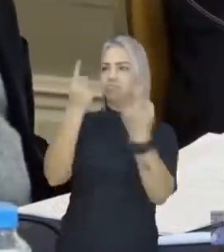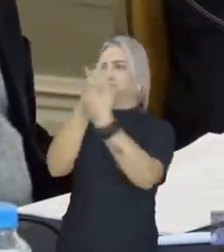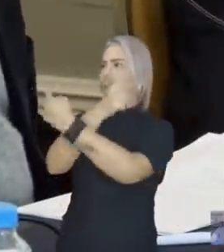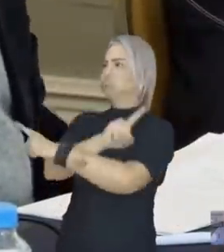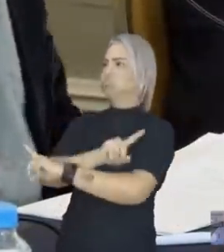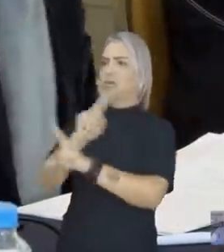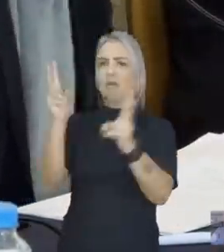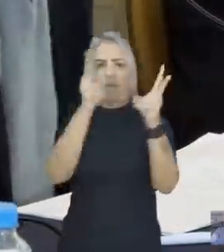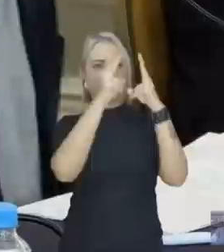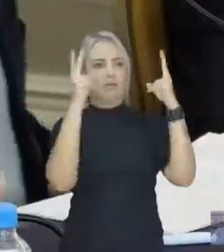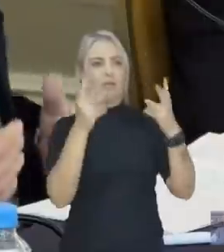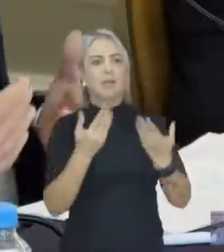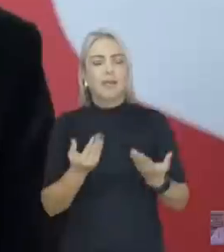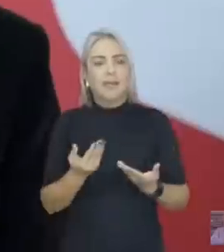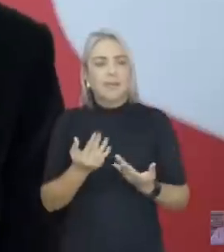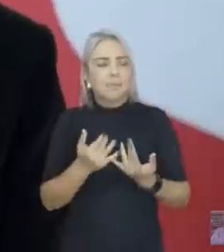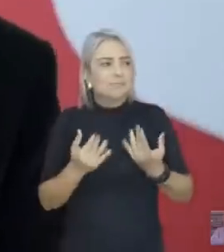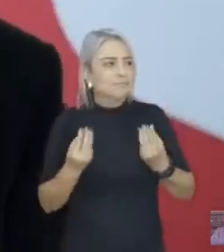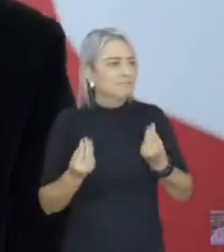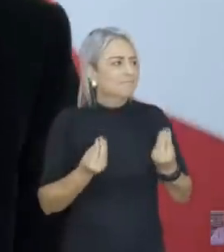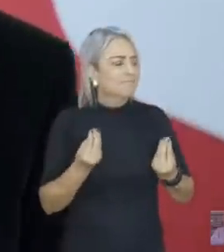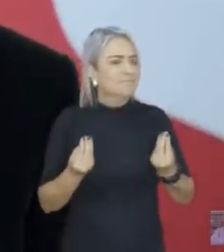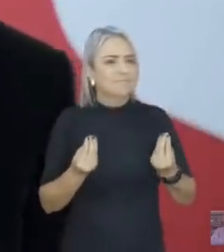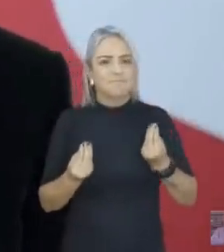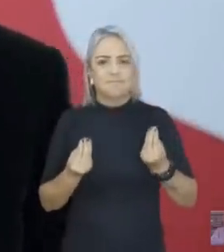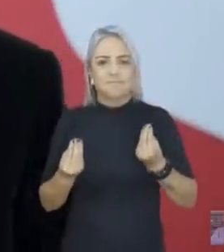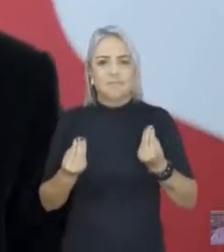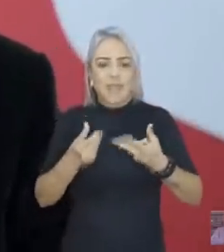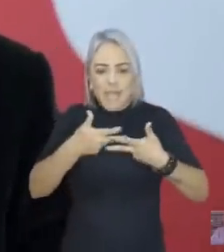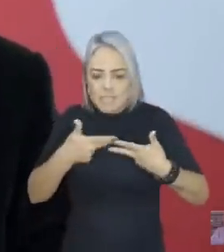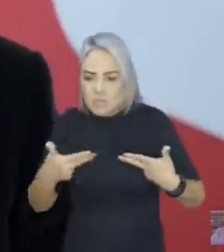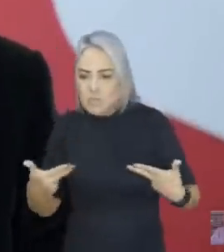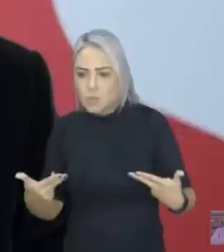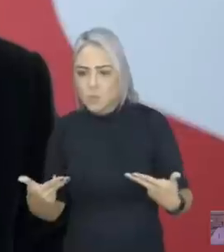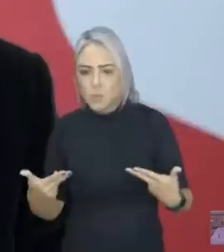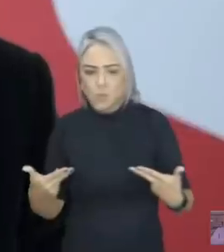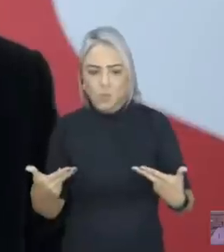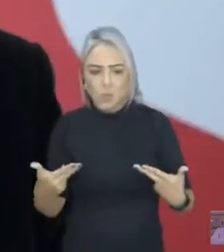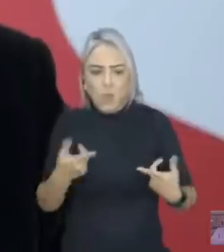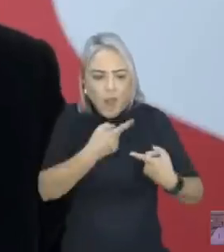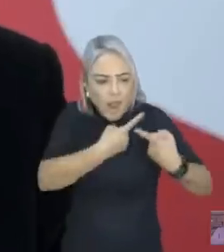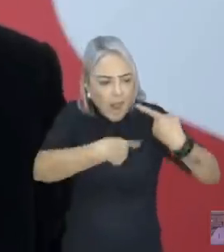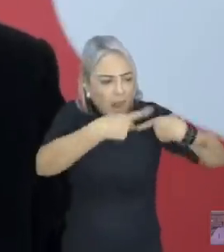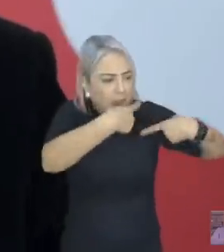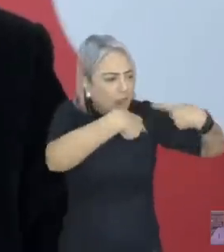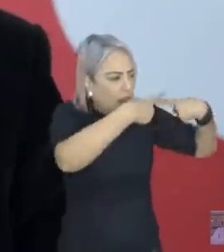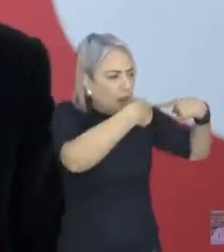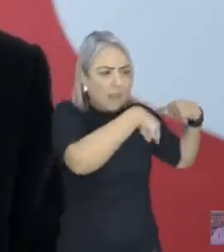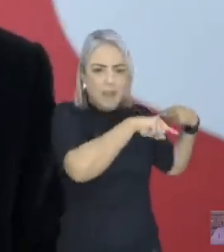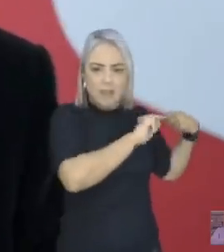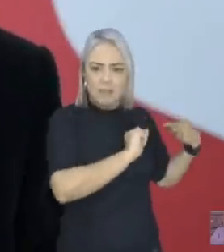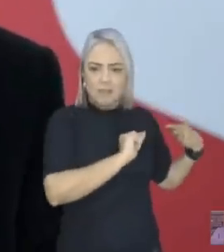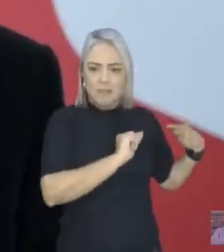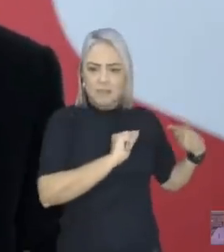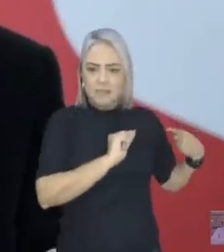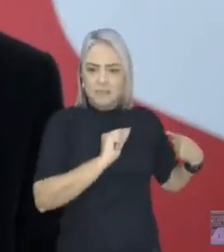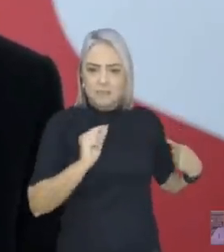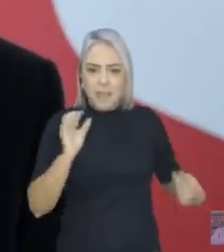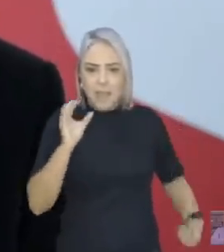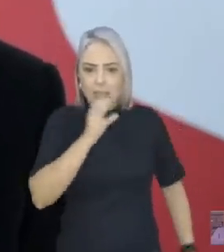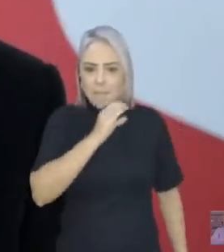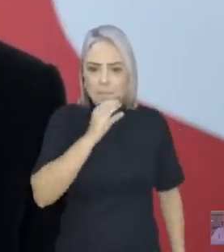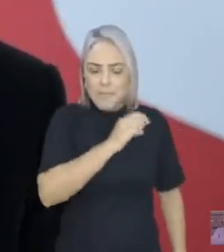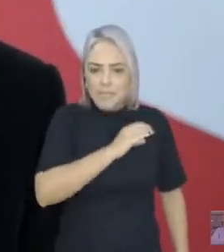parece que as coisas retrocederam numa dimensão impossível de a